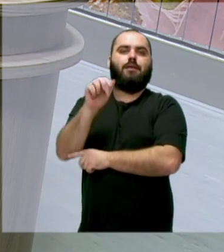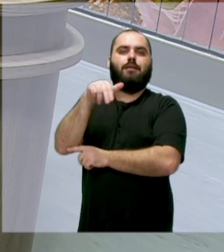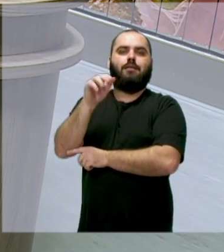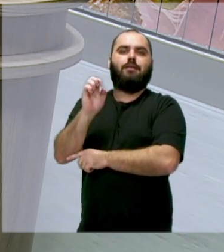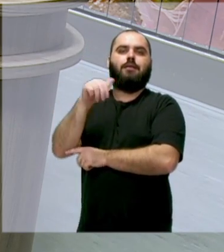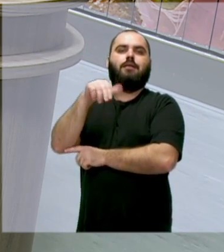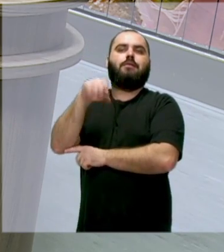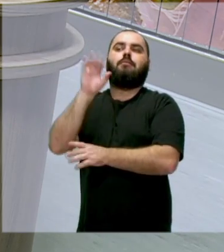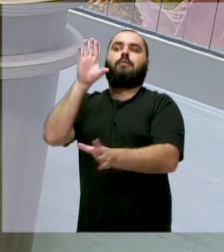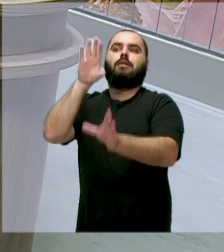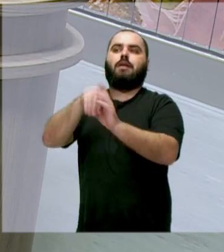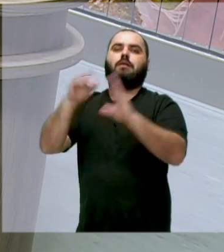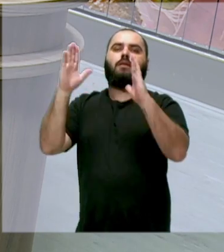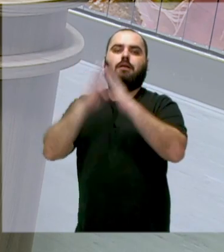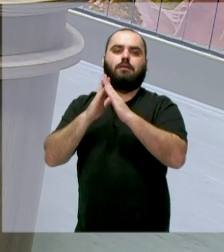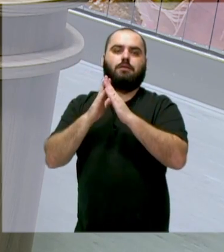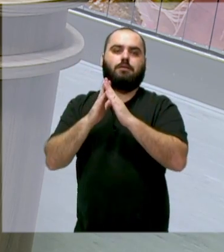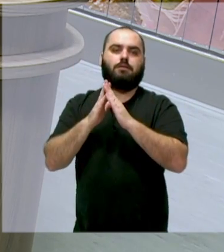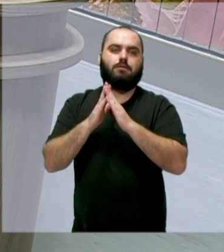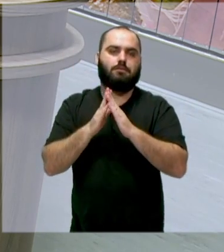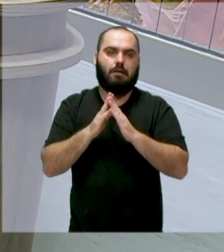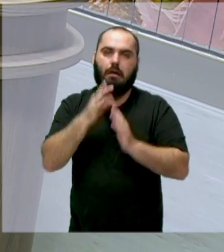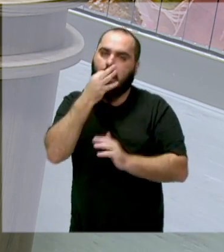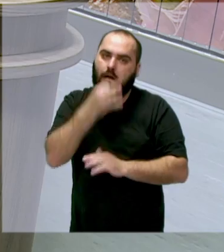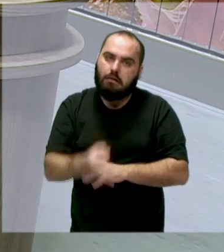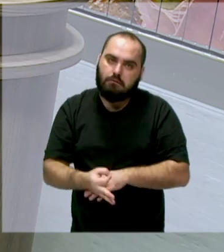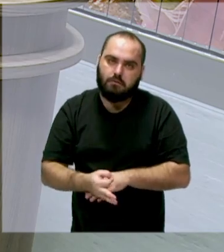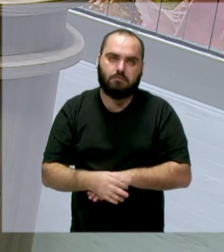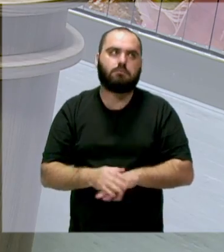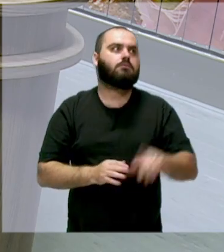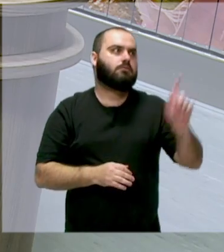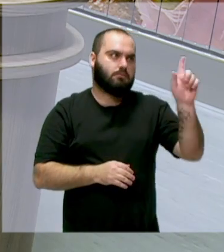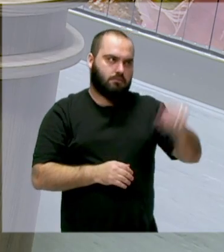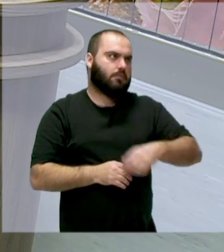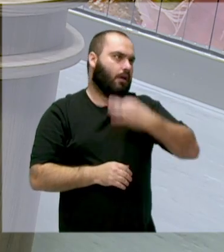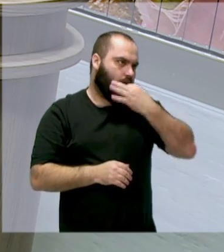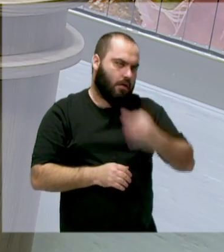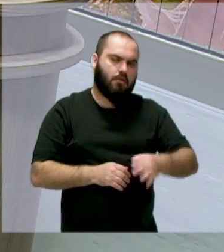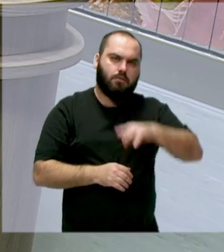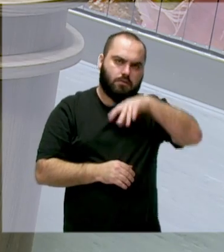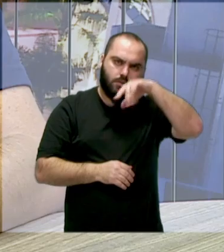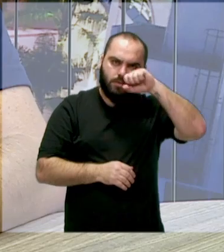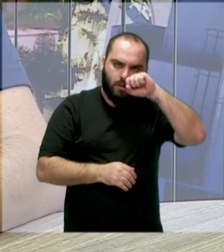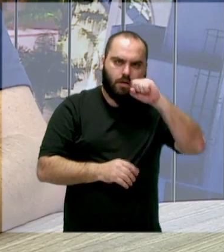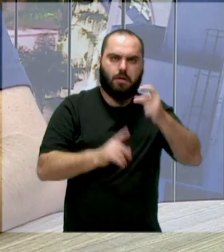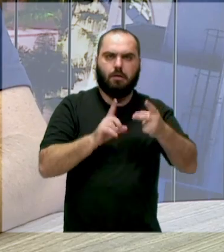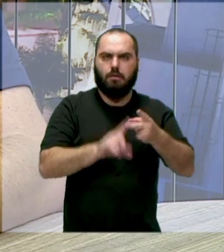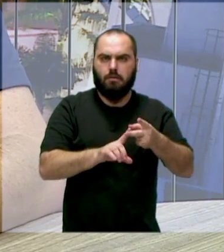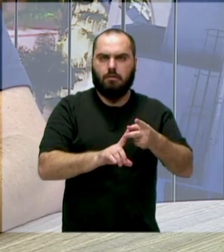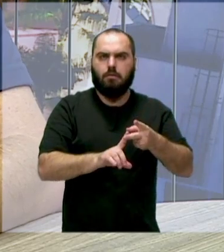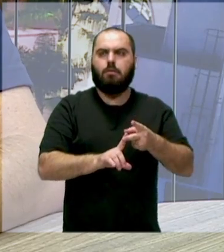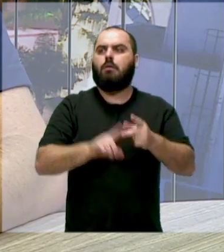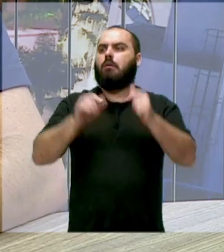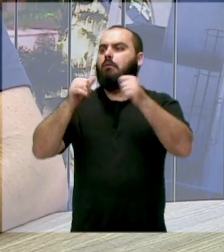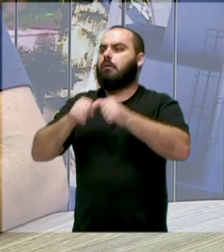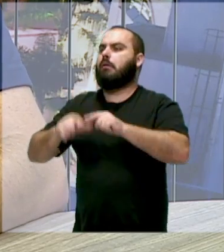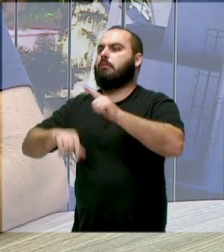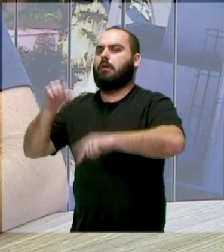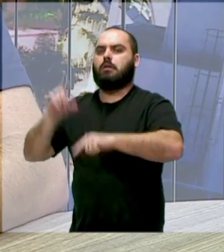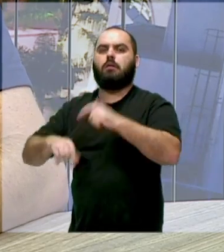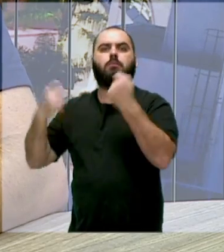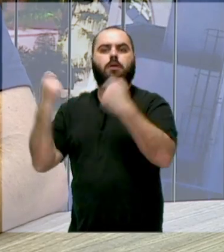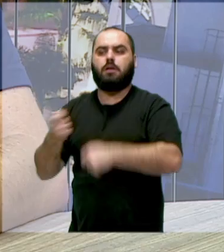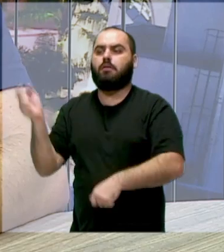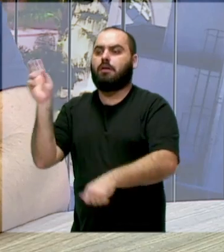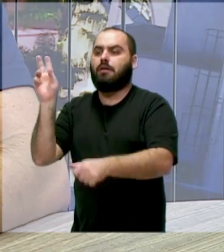dentro da tua casa. Ia sair. Era horrível. É horrível. O cheiro, aquilo impregna no material, você tinha que cobrir